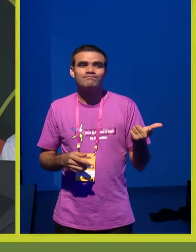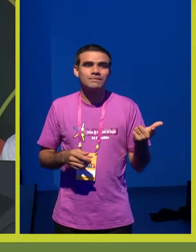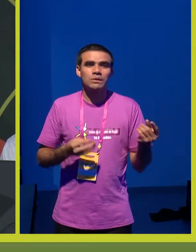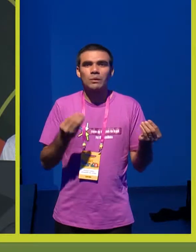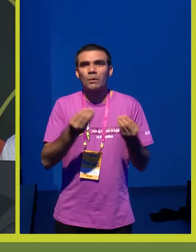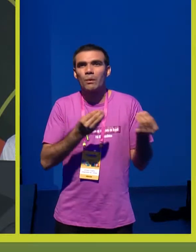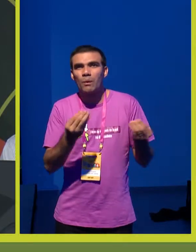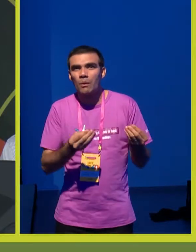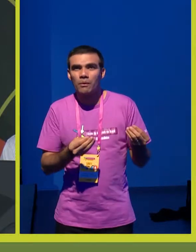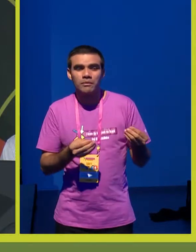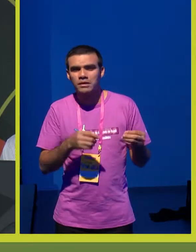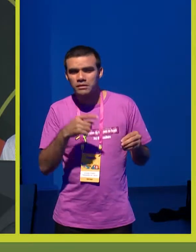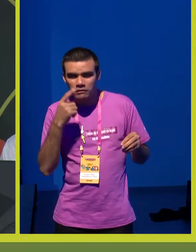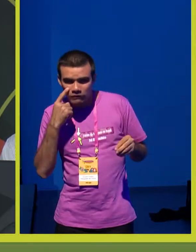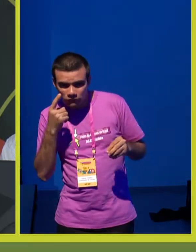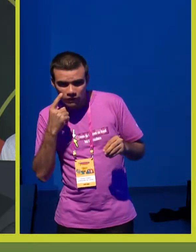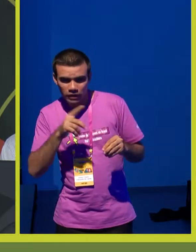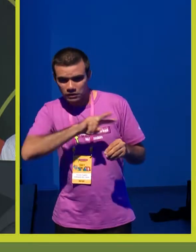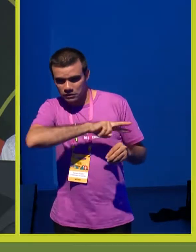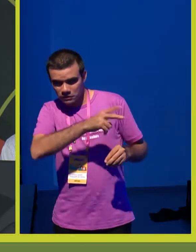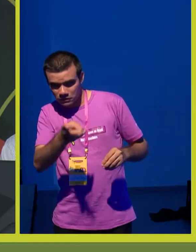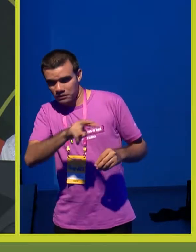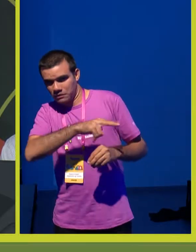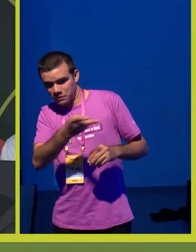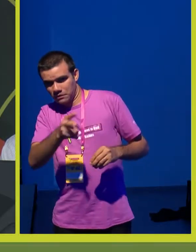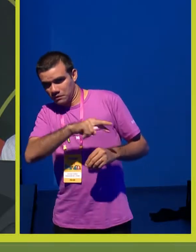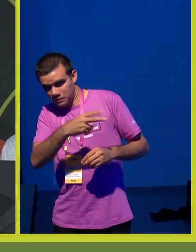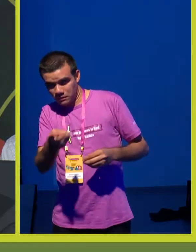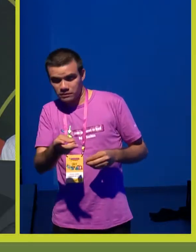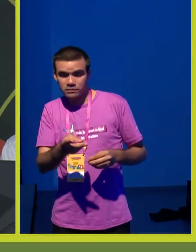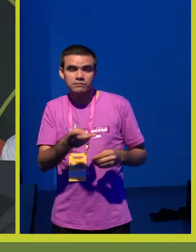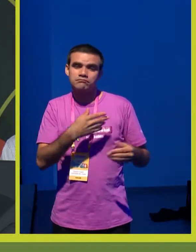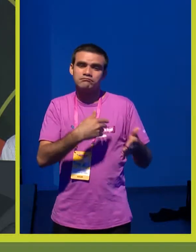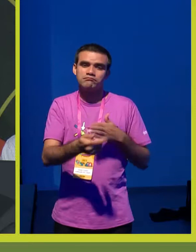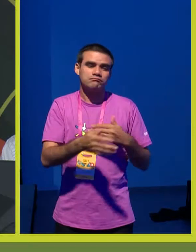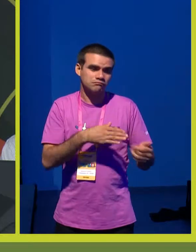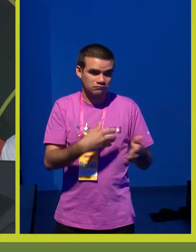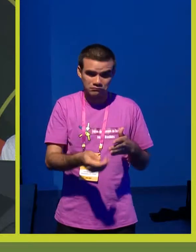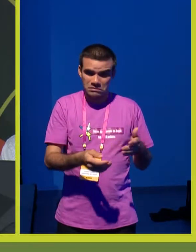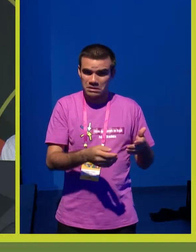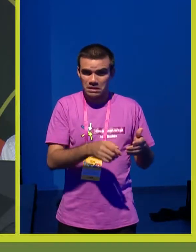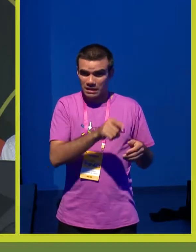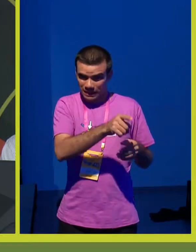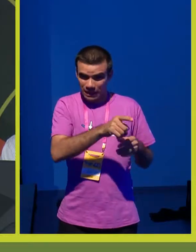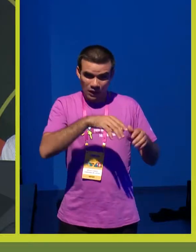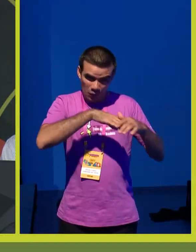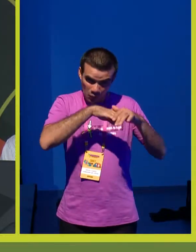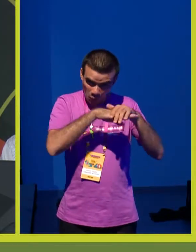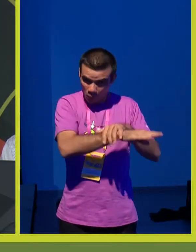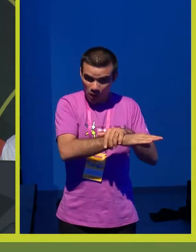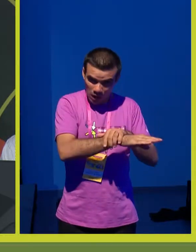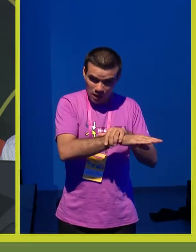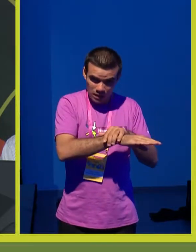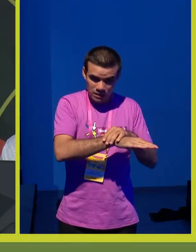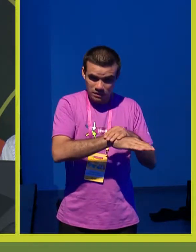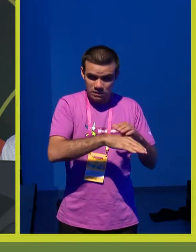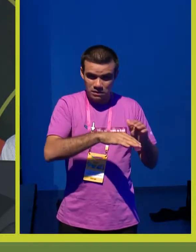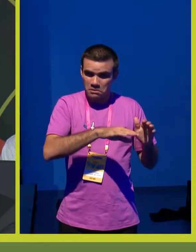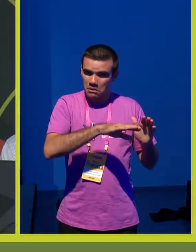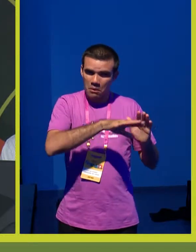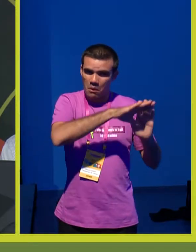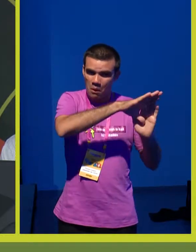que você consiga remontar a face do indivíduo mesmo que essa informação passe por um vazamento